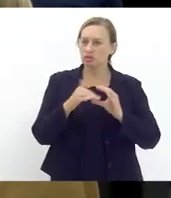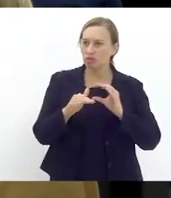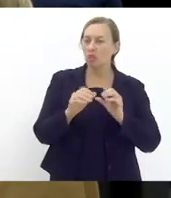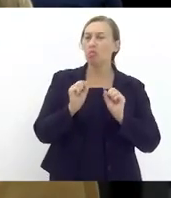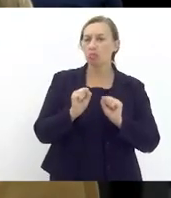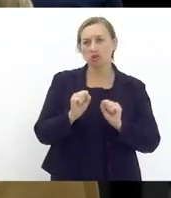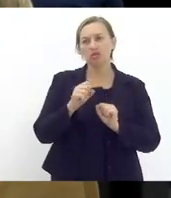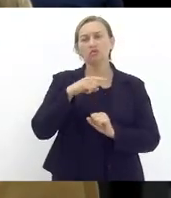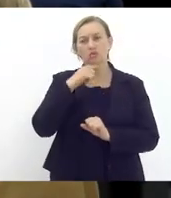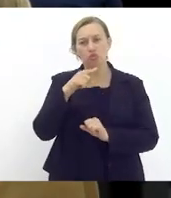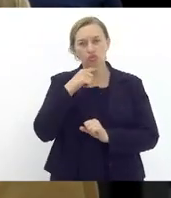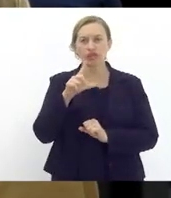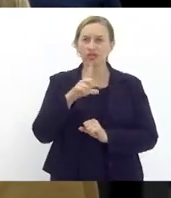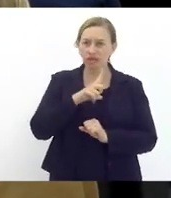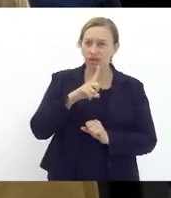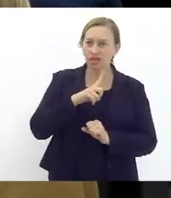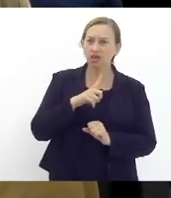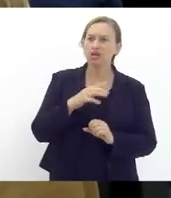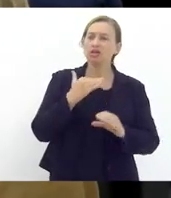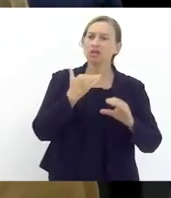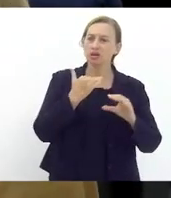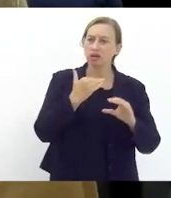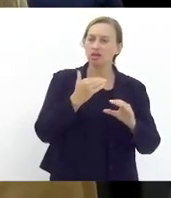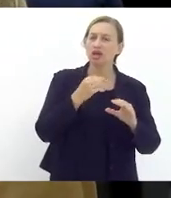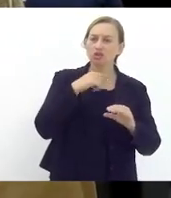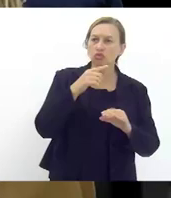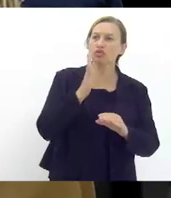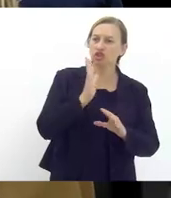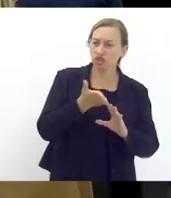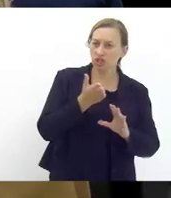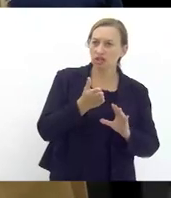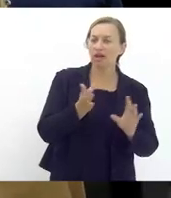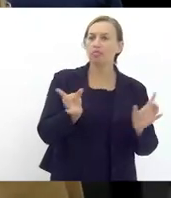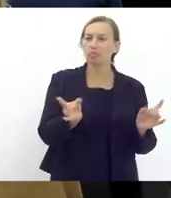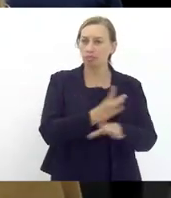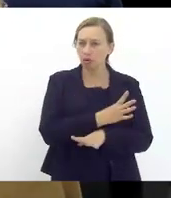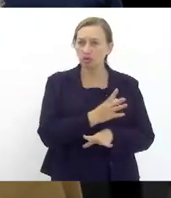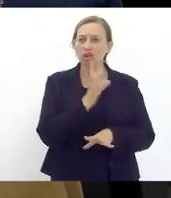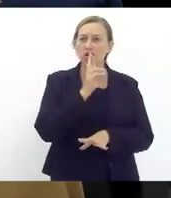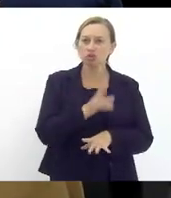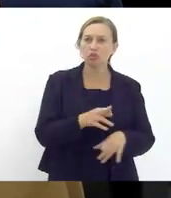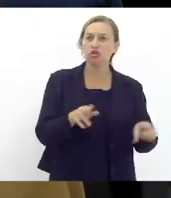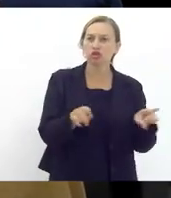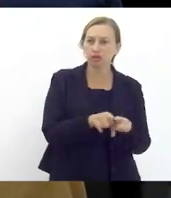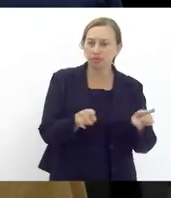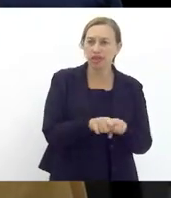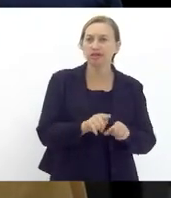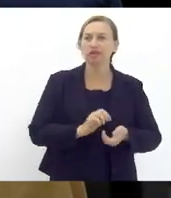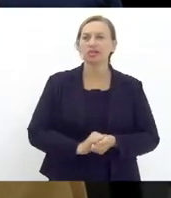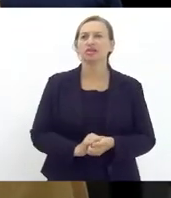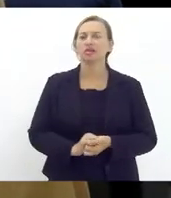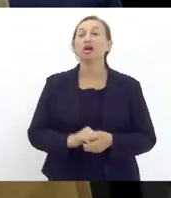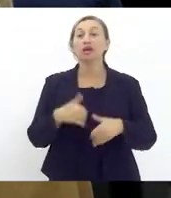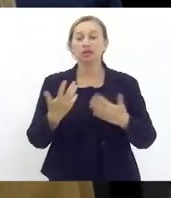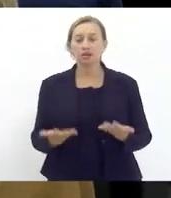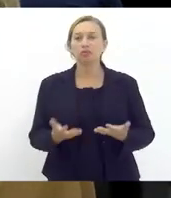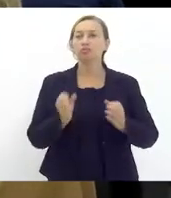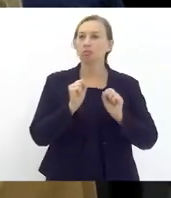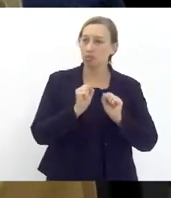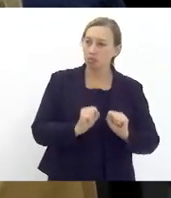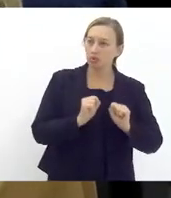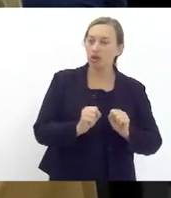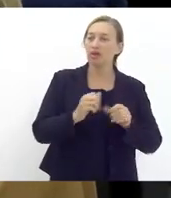que você tem uma dúvida e a dúvida já tá feita e a resposta também nessa aba chamada dúvidas frequentes Então se puder